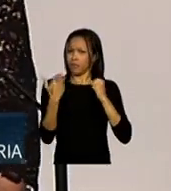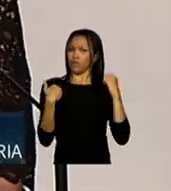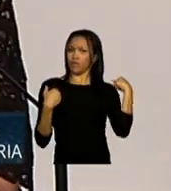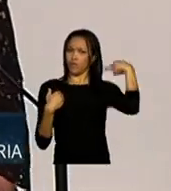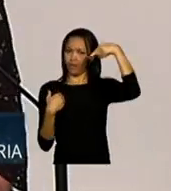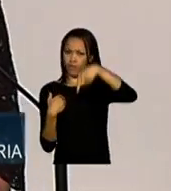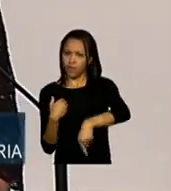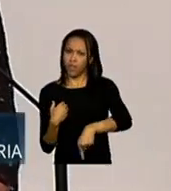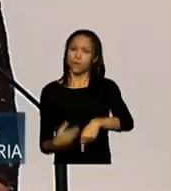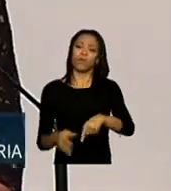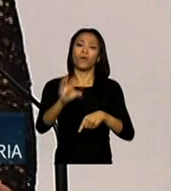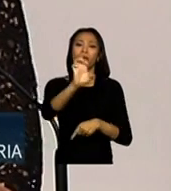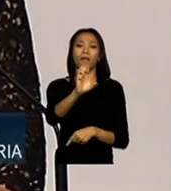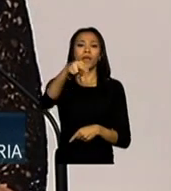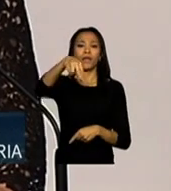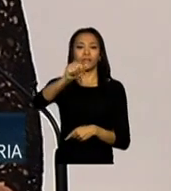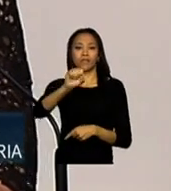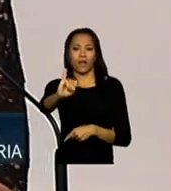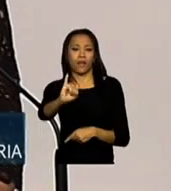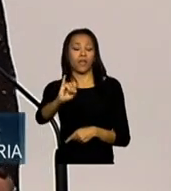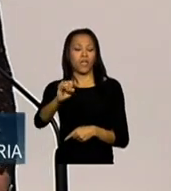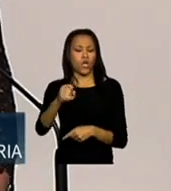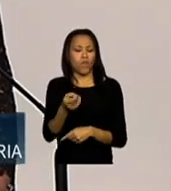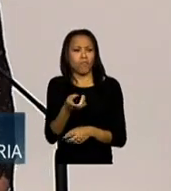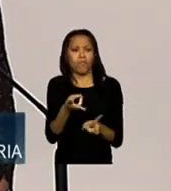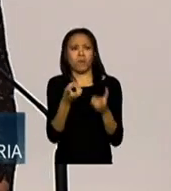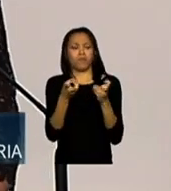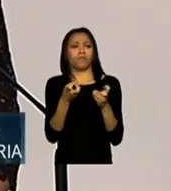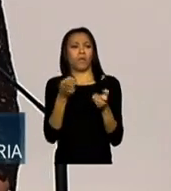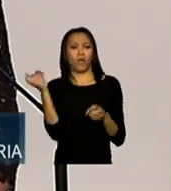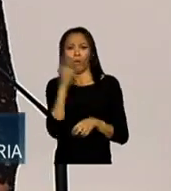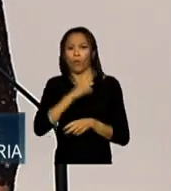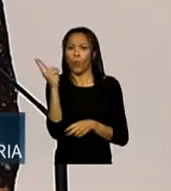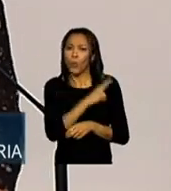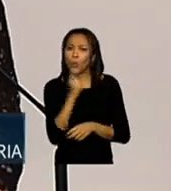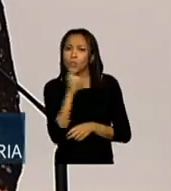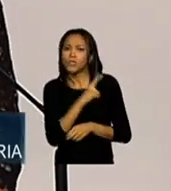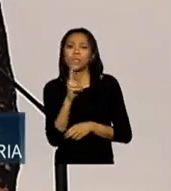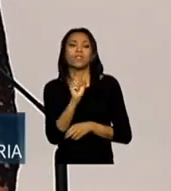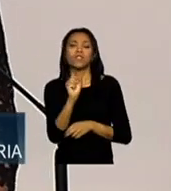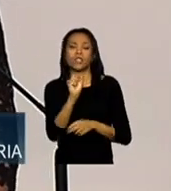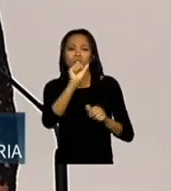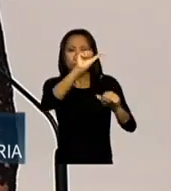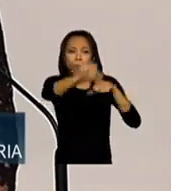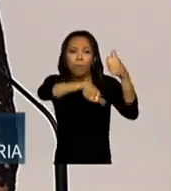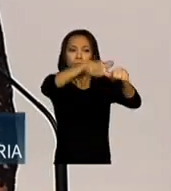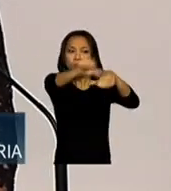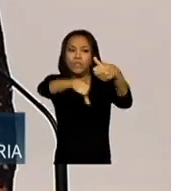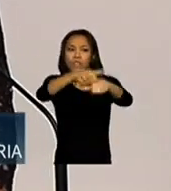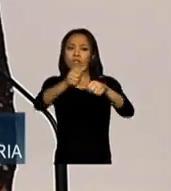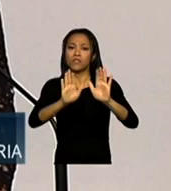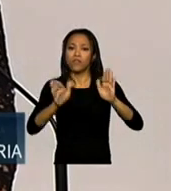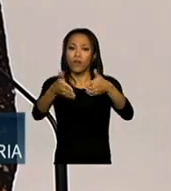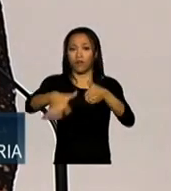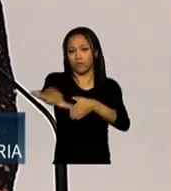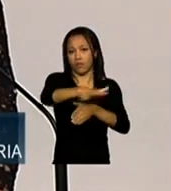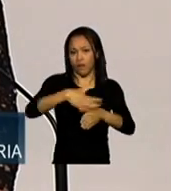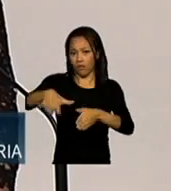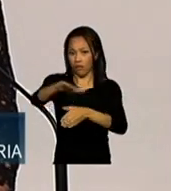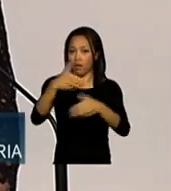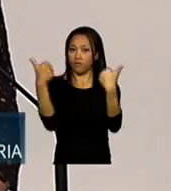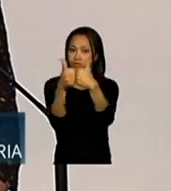Enai, eu reconheci a urgência de promover uma transformação na infraestrutura de transporte